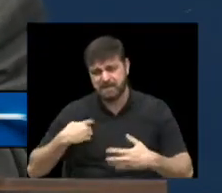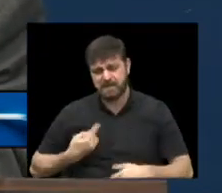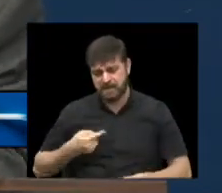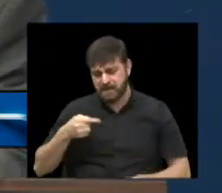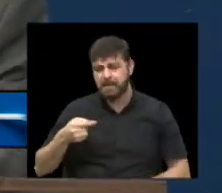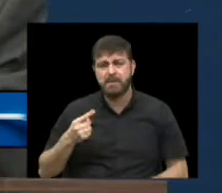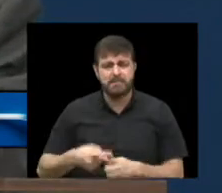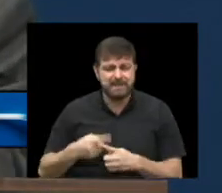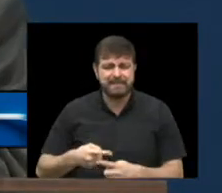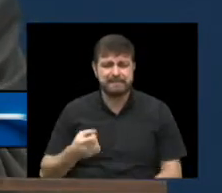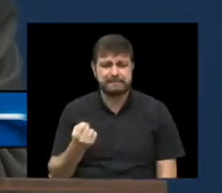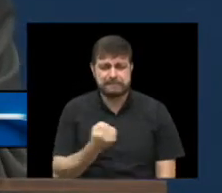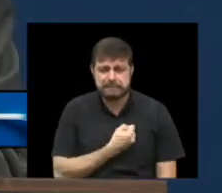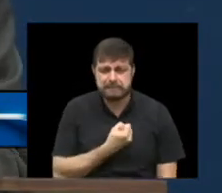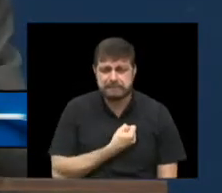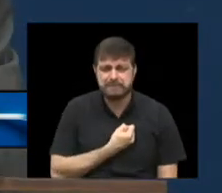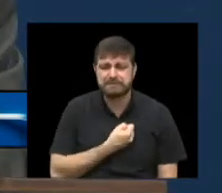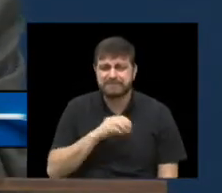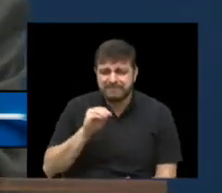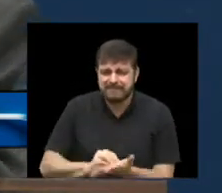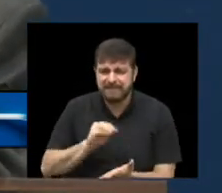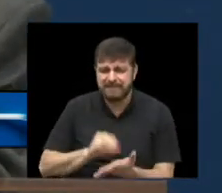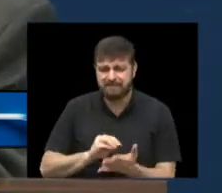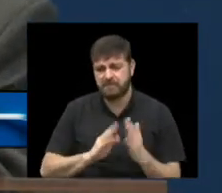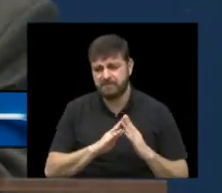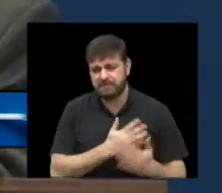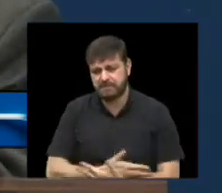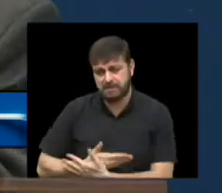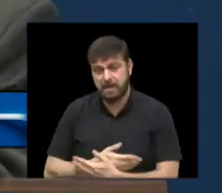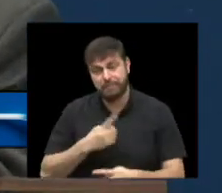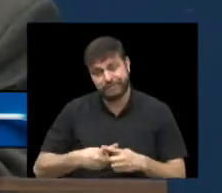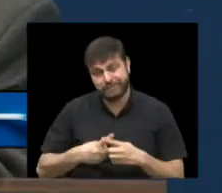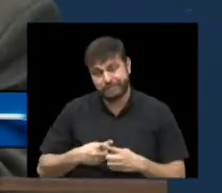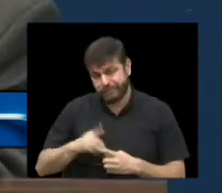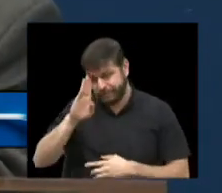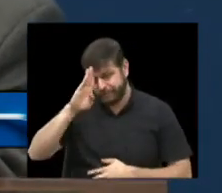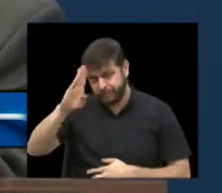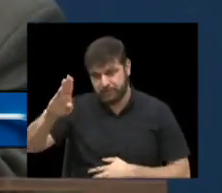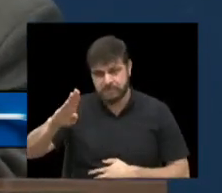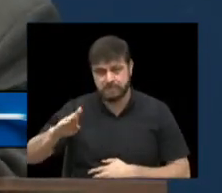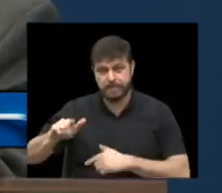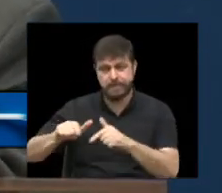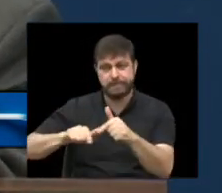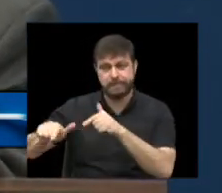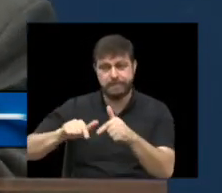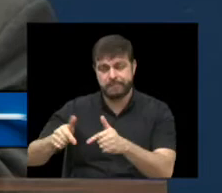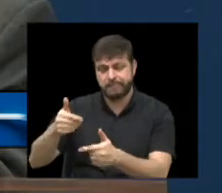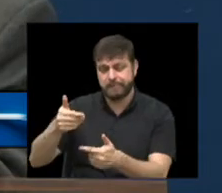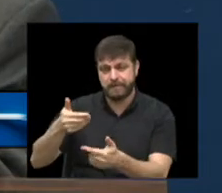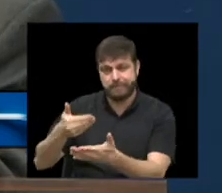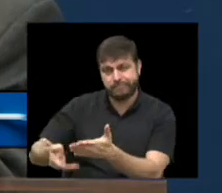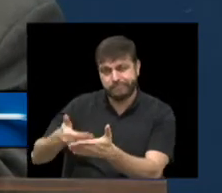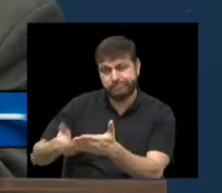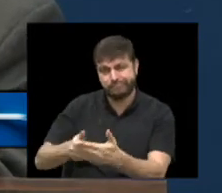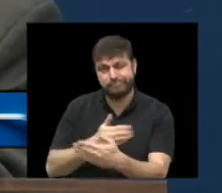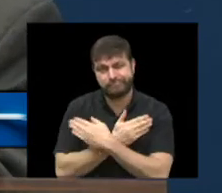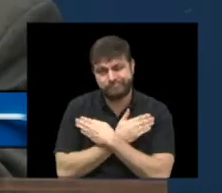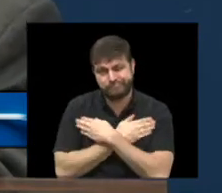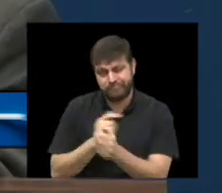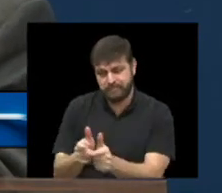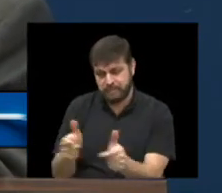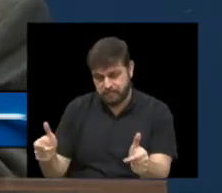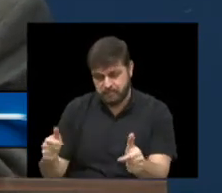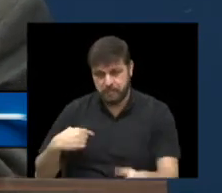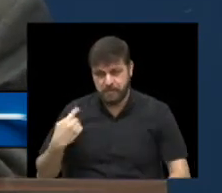vagas aumentou-se, principalmente por causa do desemprego. Mas é prioridade da Secretaria de Educação, é prioridade da